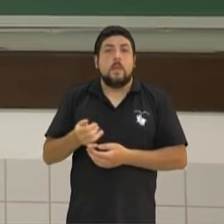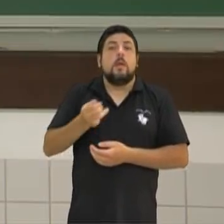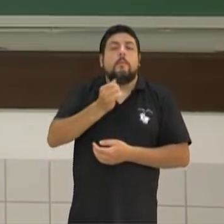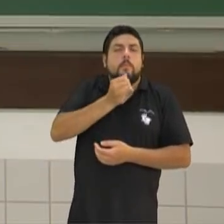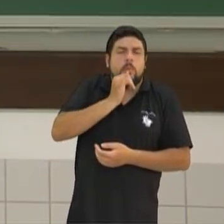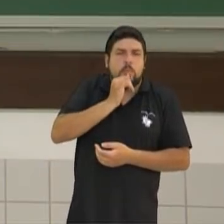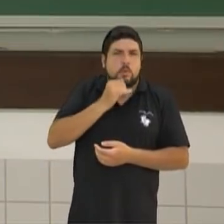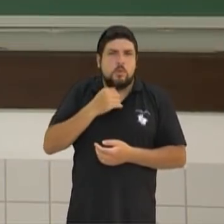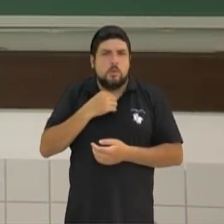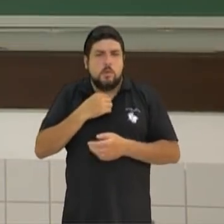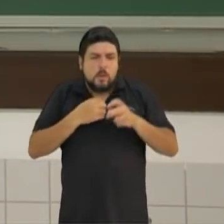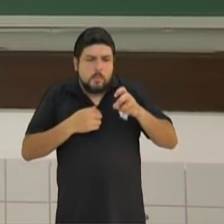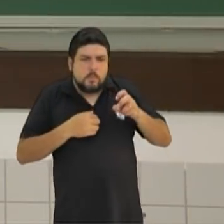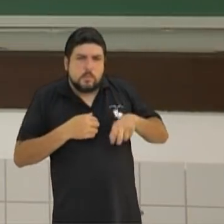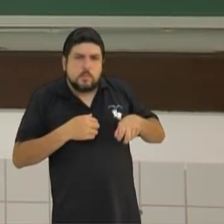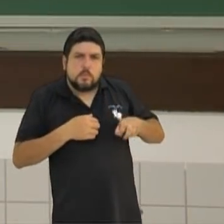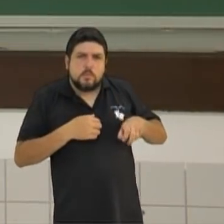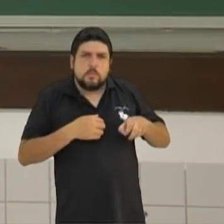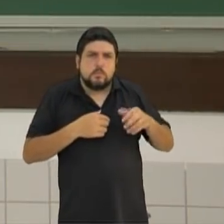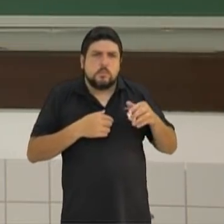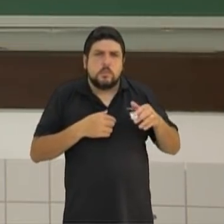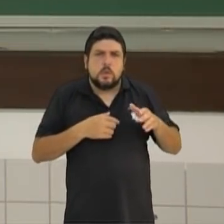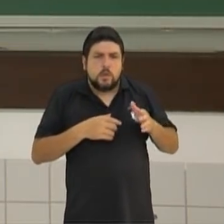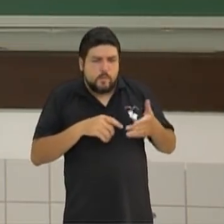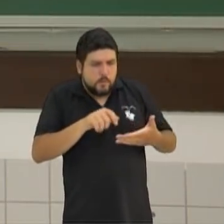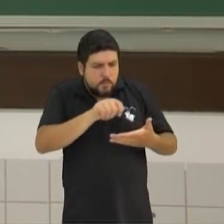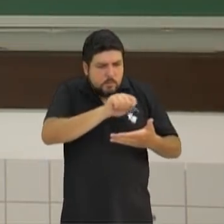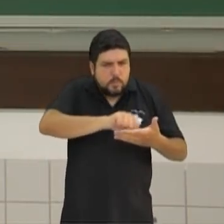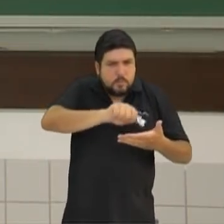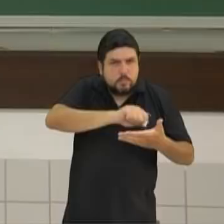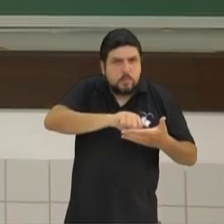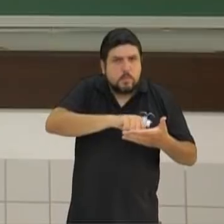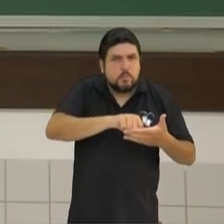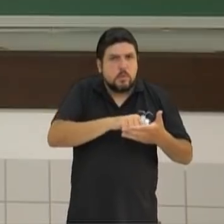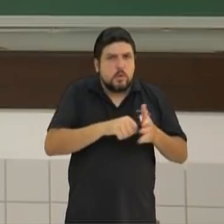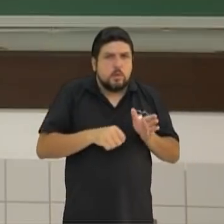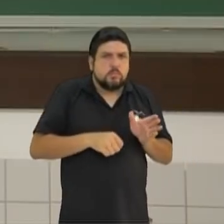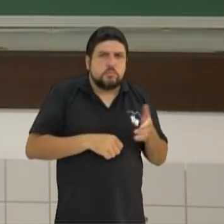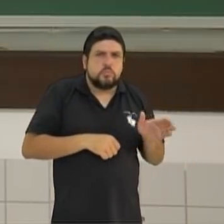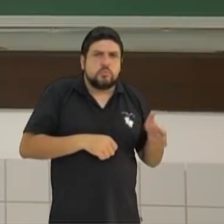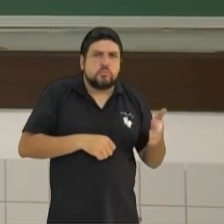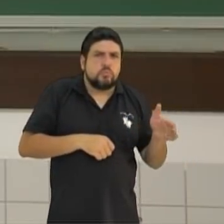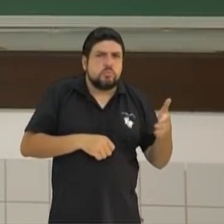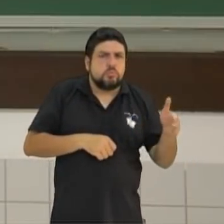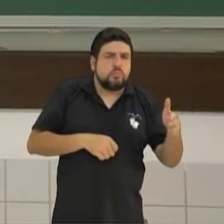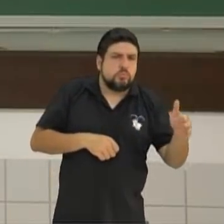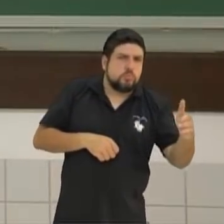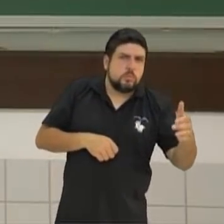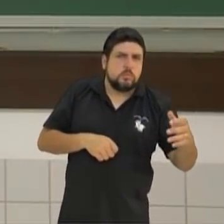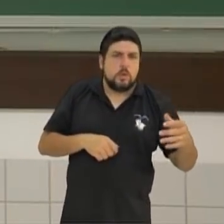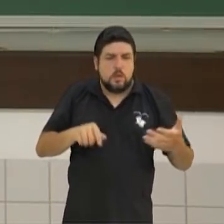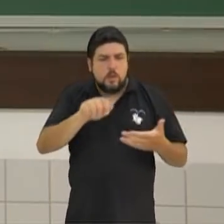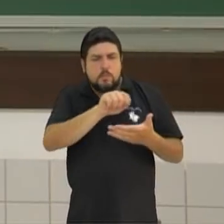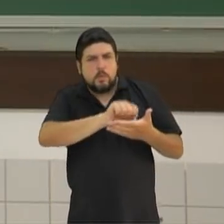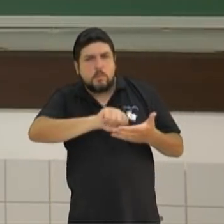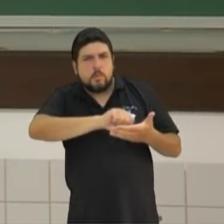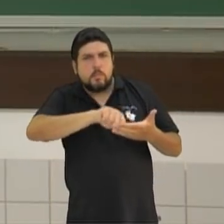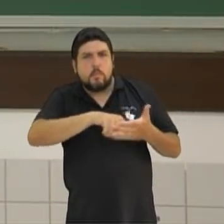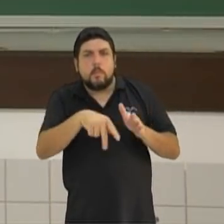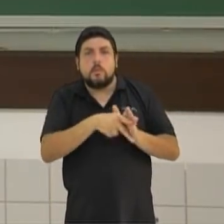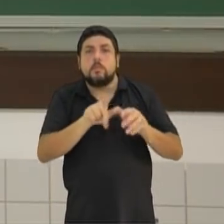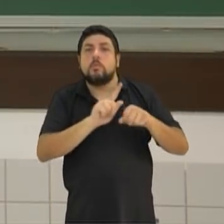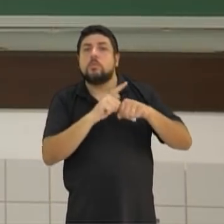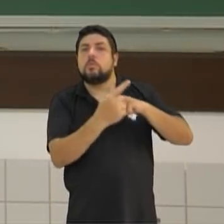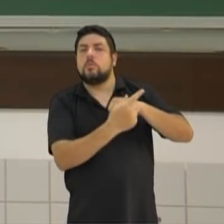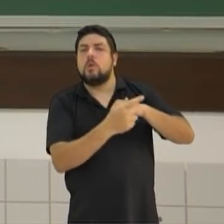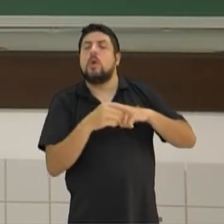rio, passei por uma montanha, tem uma árvore muito interessante. Isso era um portulano. Esses diários de bordo eram muito importantes para